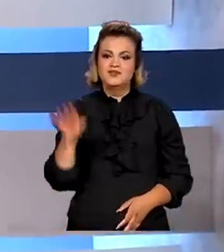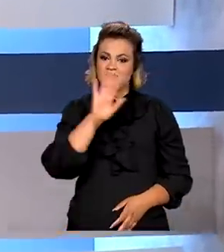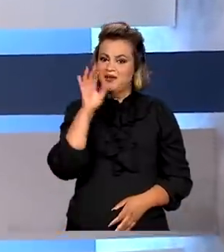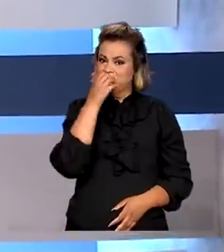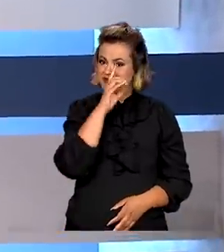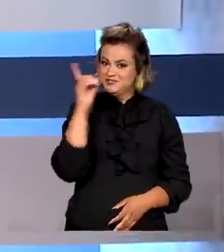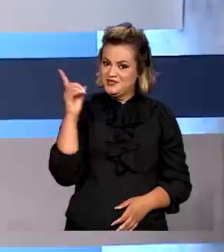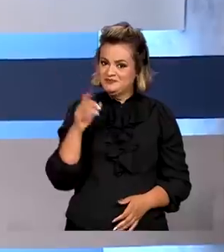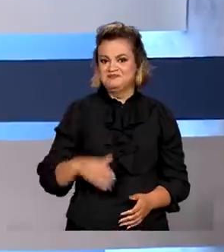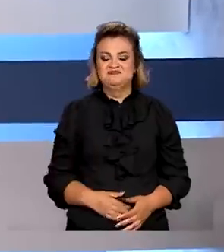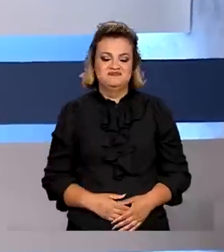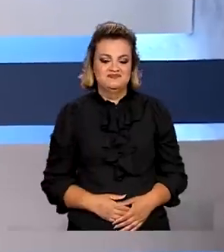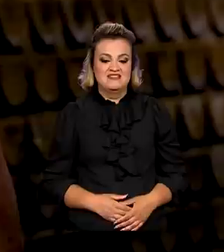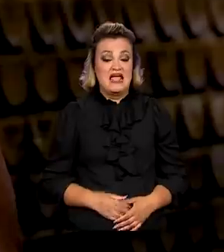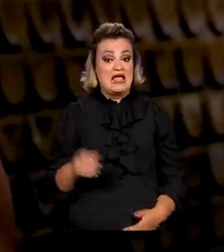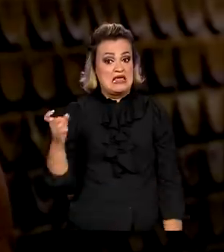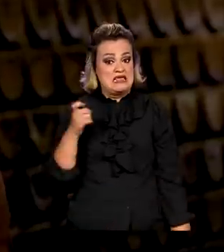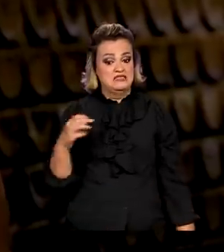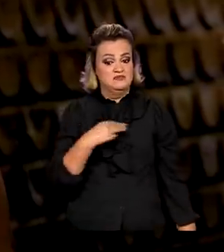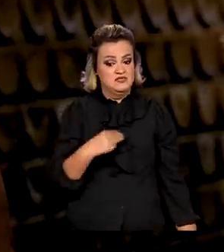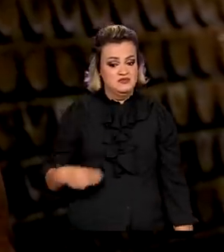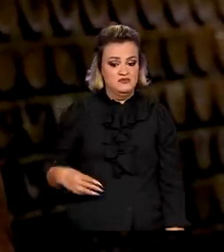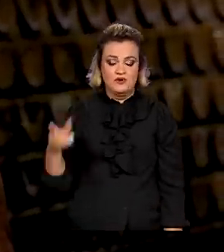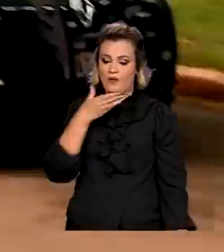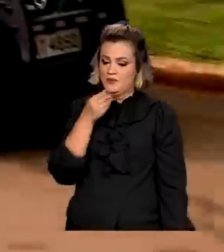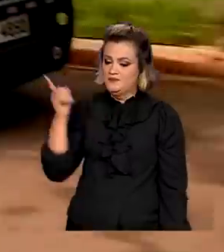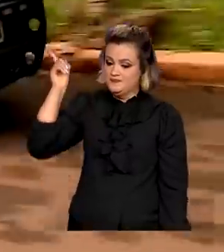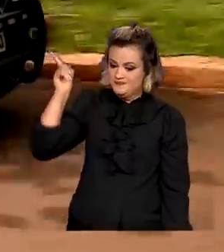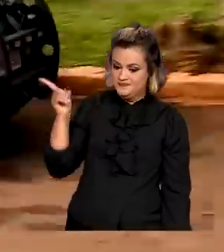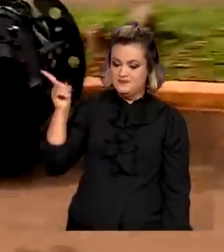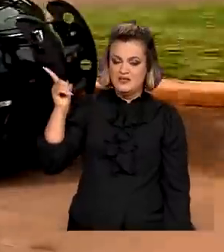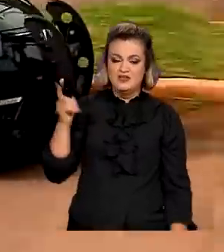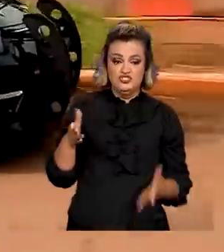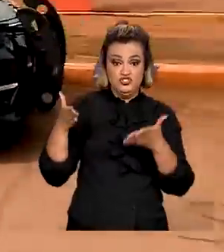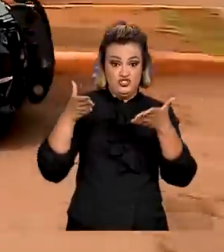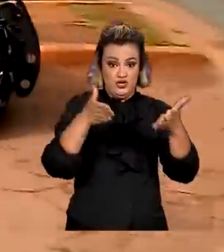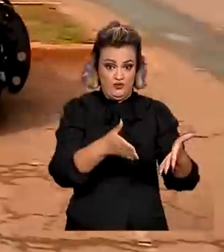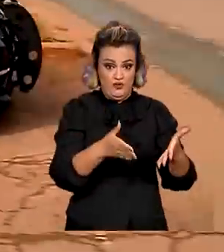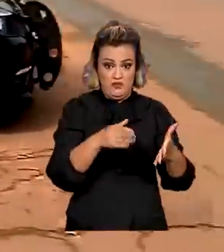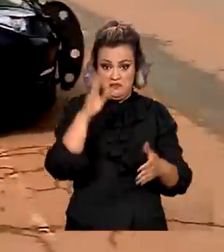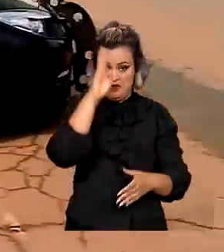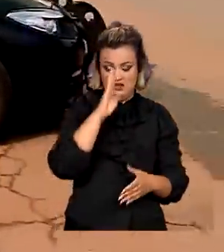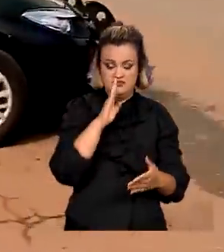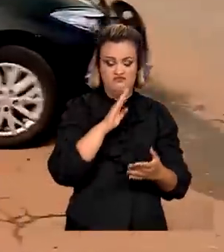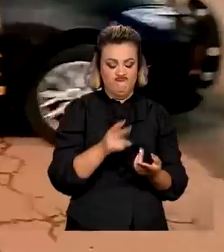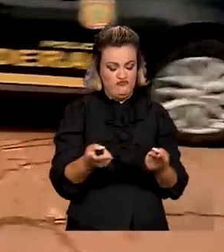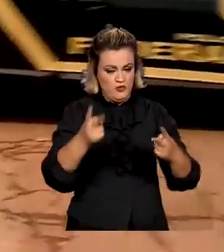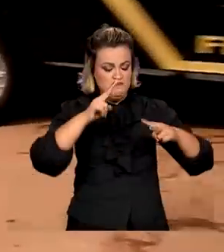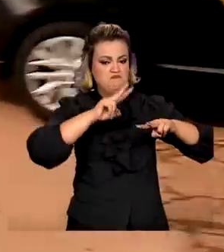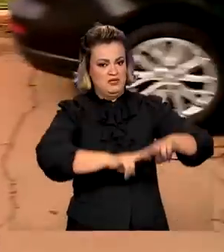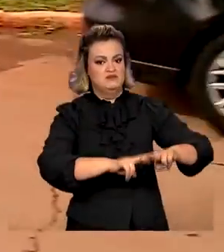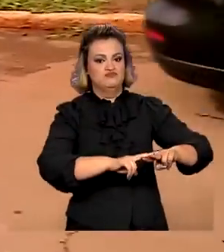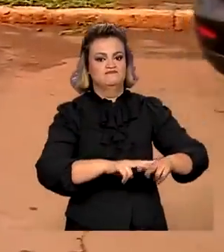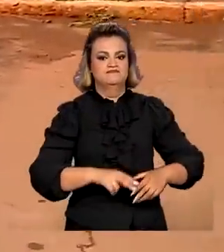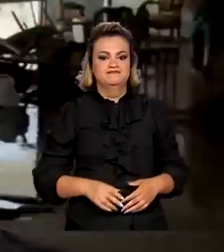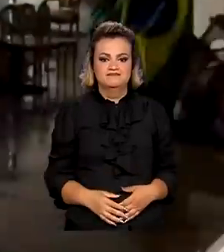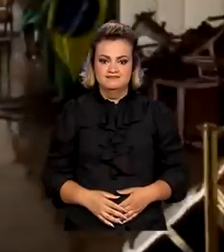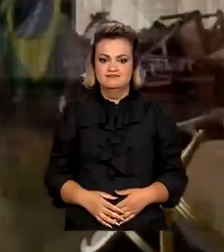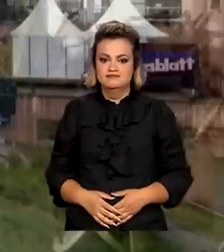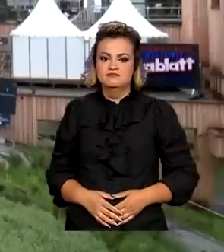Olá, bom dia. Ex-ministro da Justiça Anderson Torres é preso pela Polícia Federal ao desembarcar em